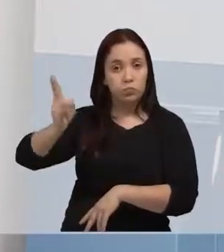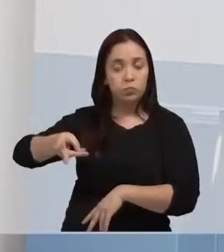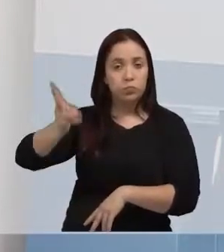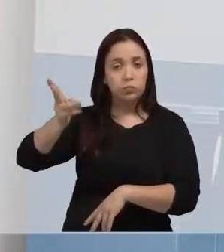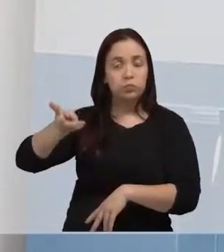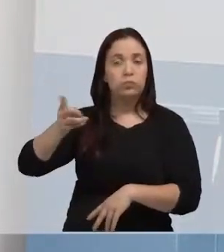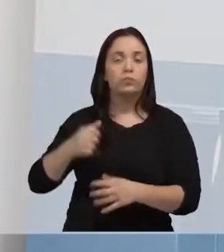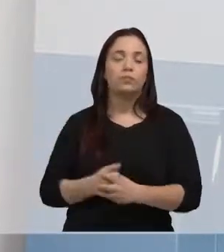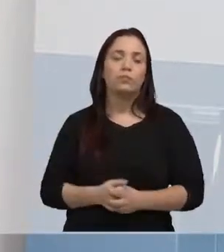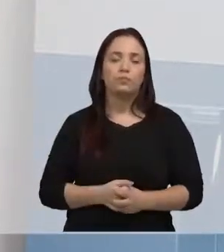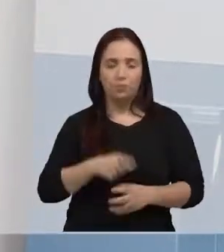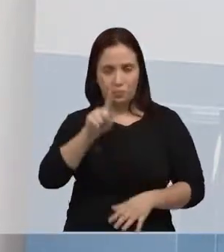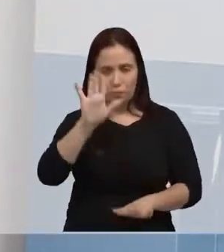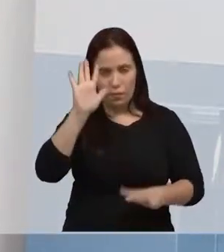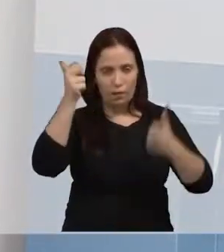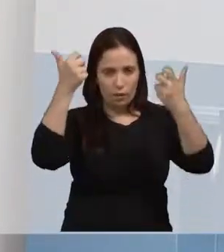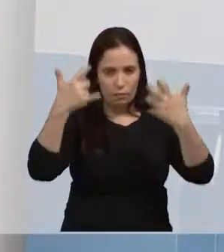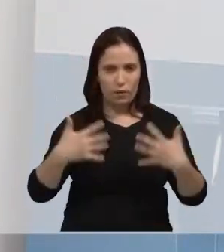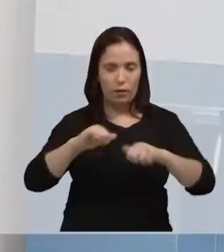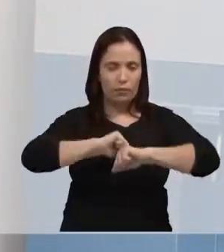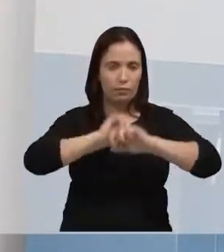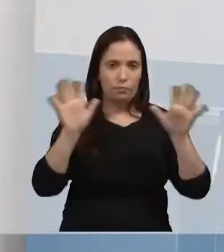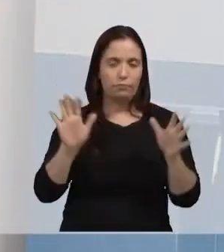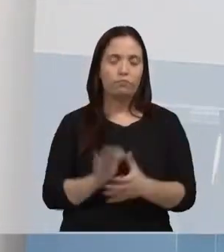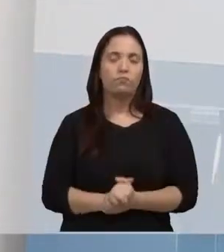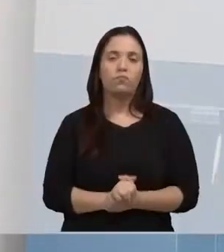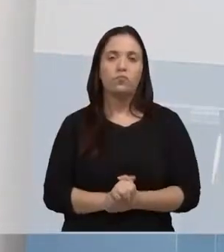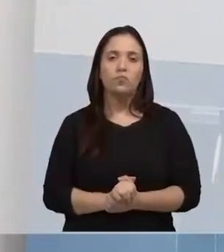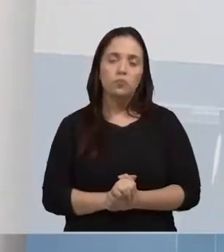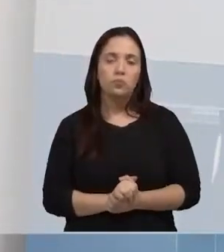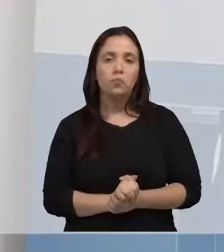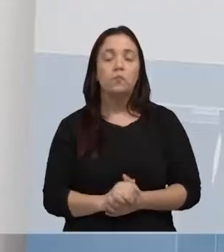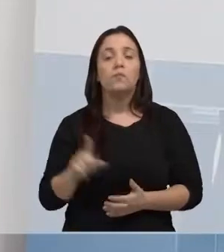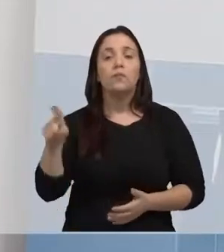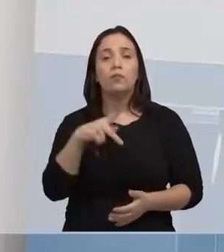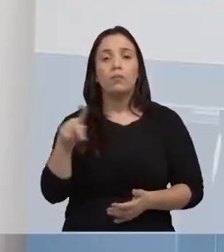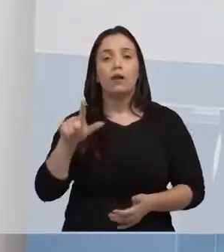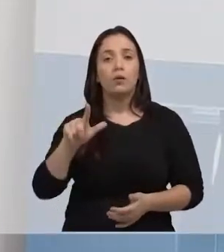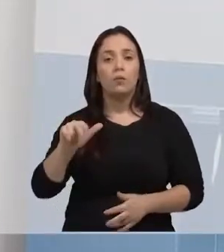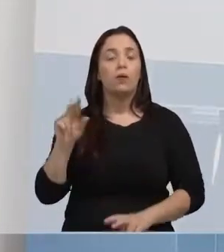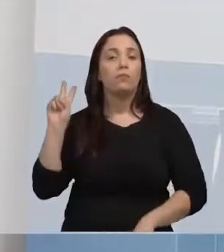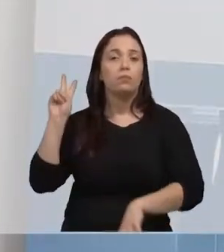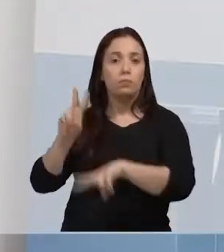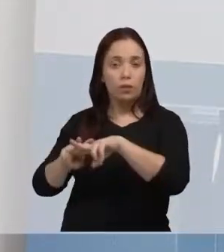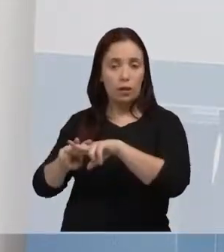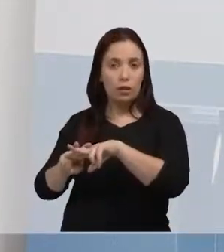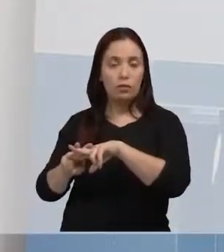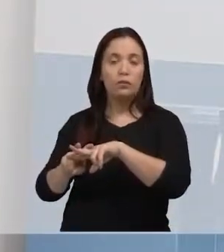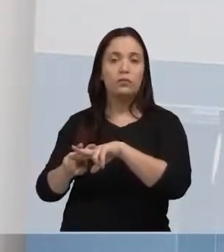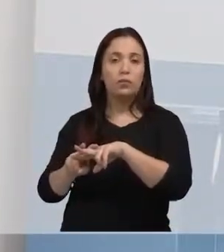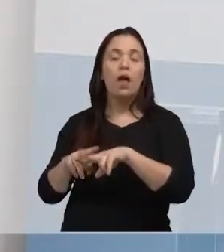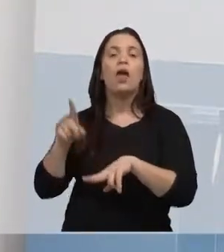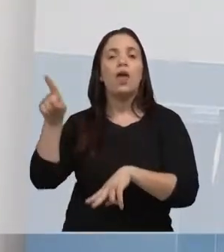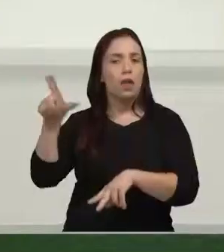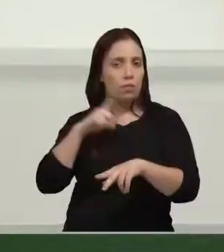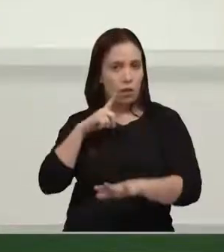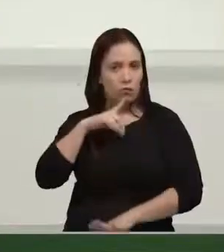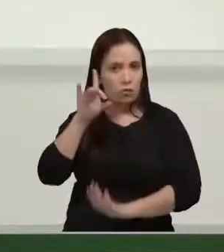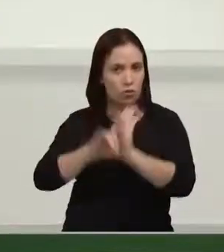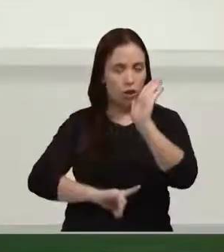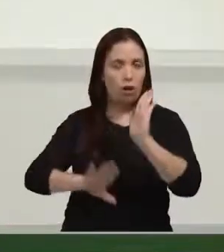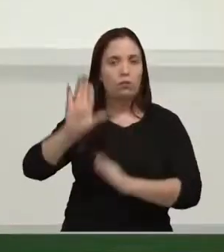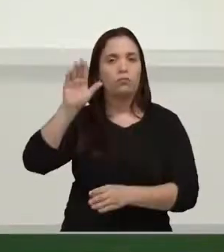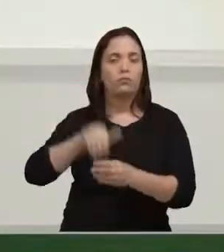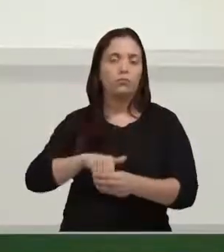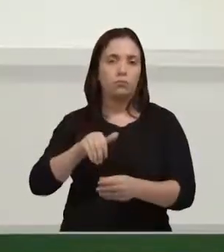porque o processo é o seguinte, para você ter ideia. O partido, a situação do presidente Lula estar preso ou não, né, Luiz? Não retiraria o direito de ele ser